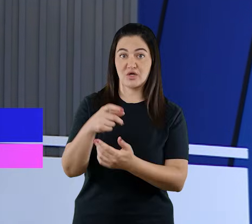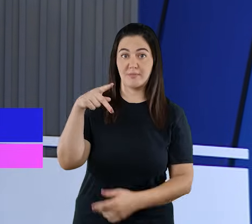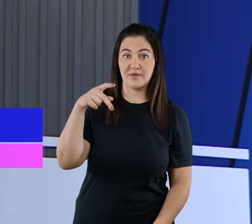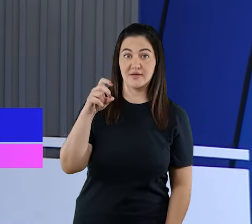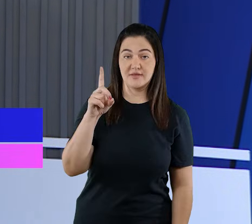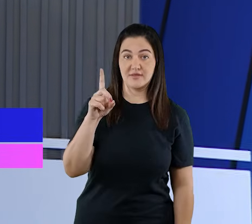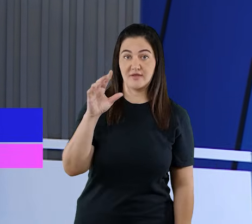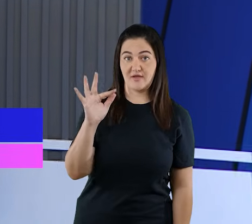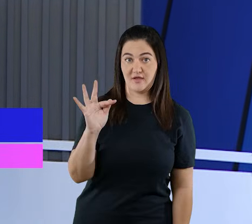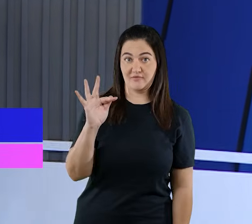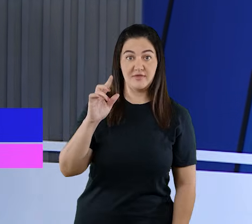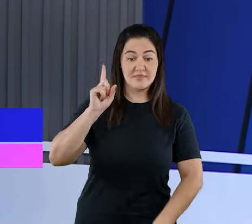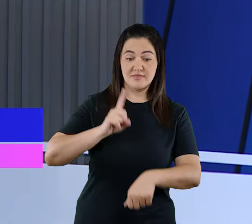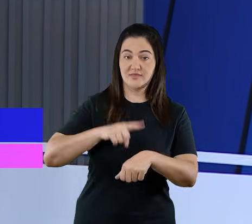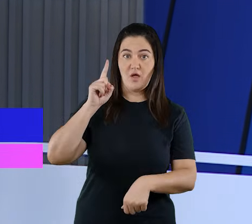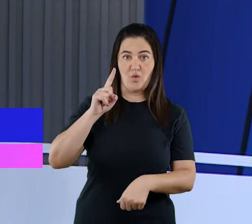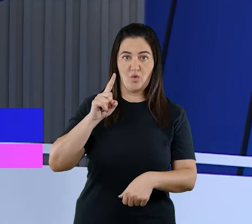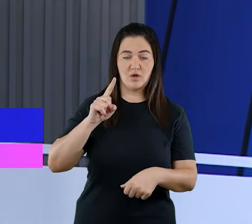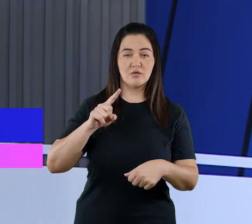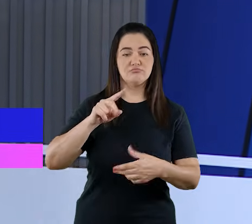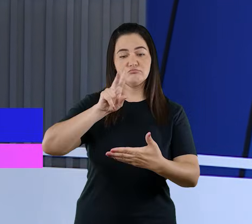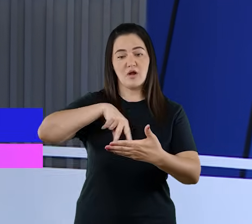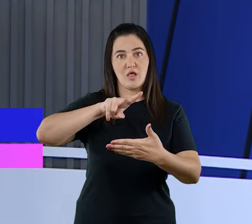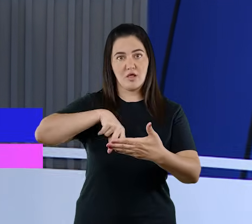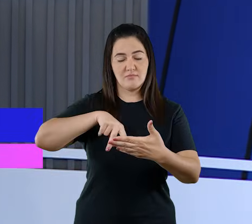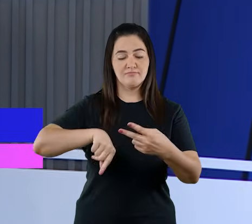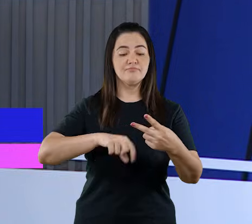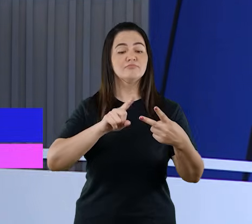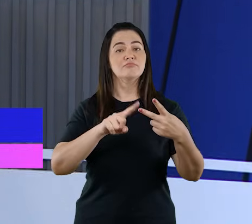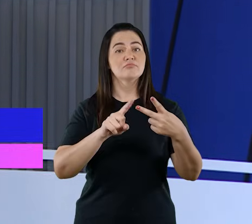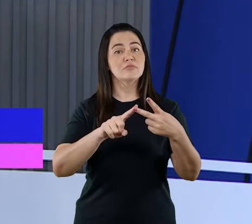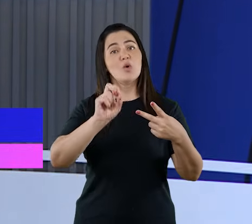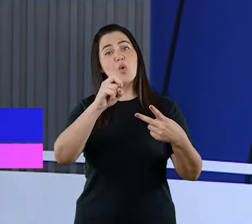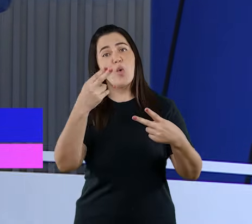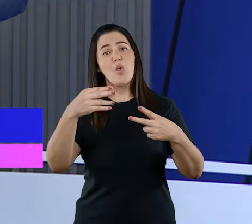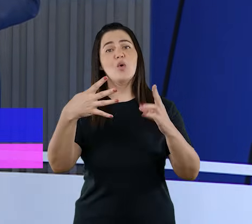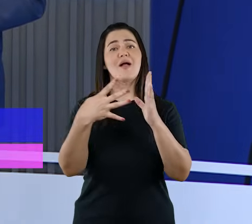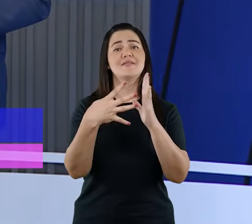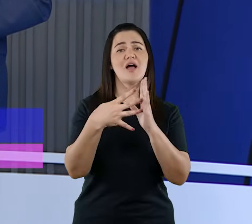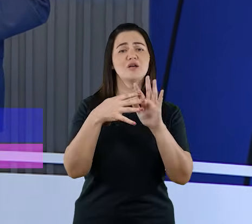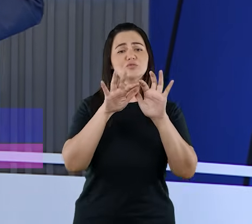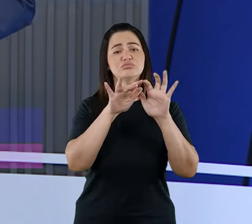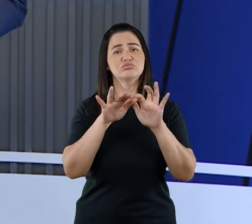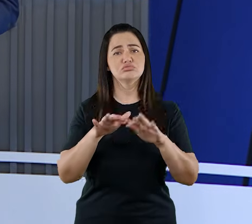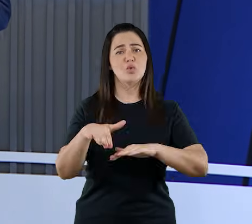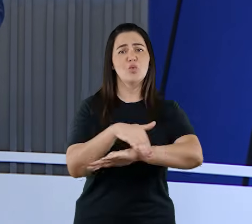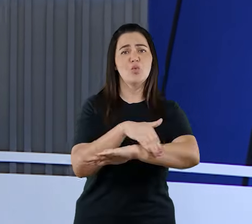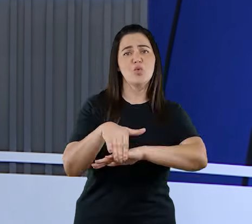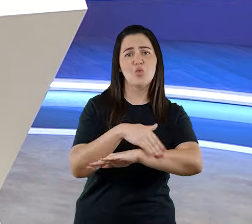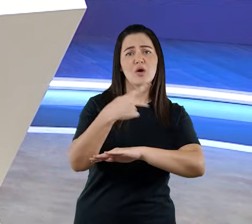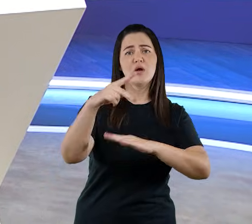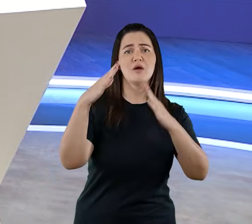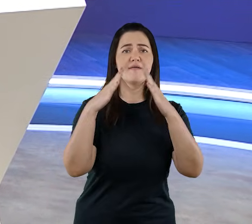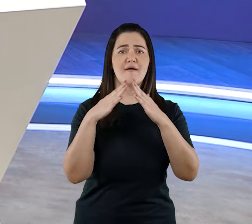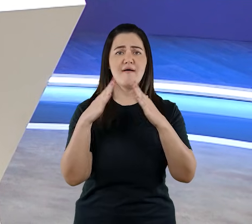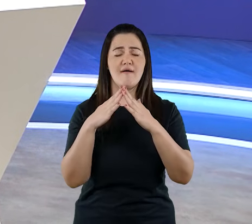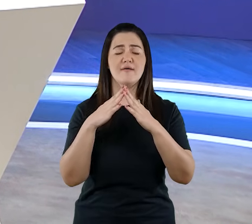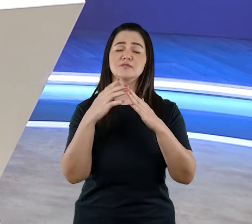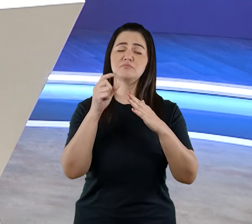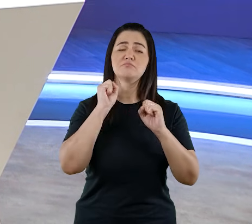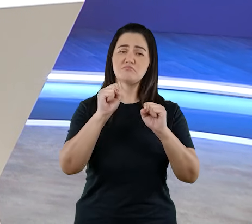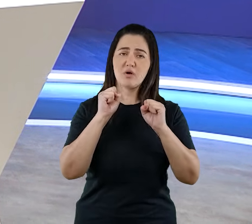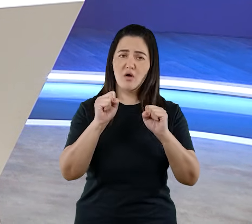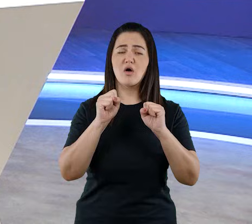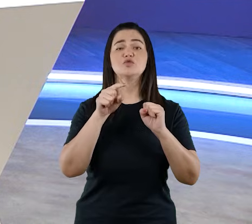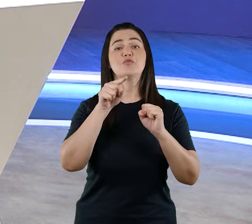receber pelo correio, faz o seu cadastro e esse material então vai chegar para você. Pastor, eu já sou